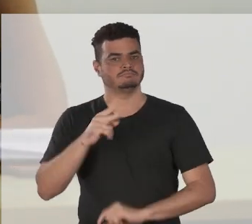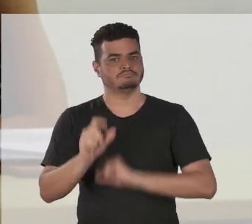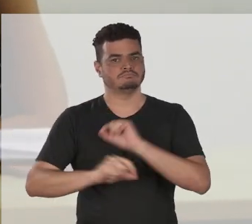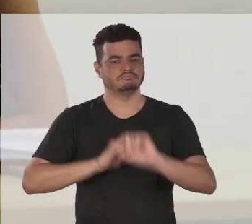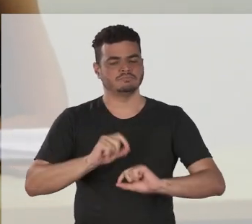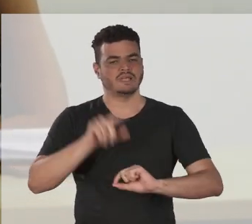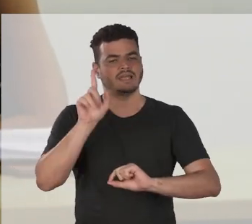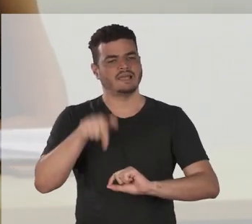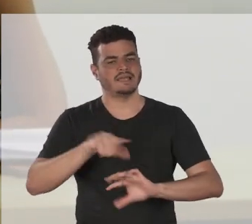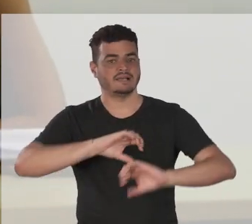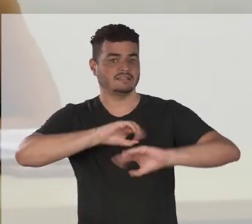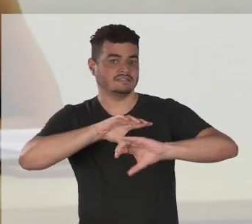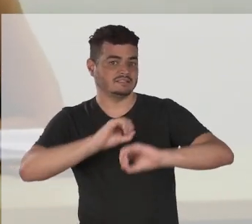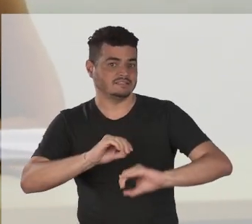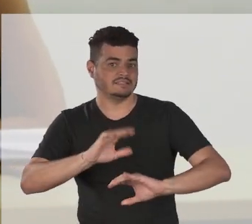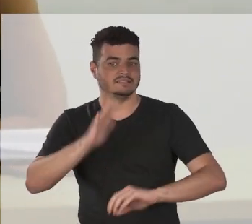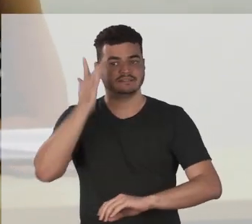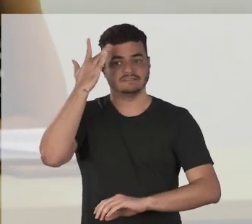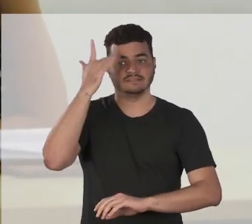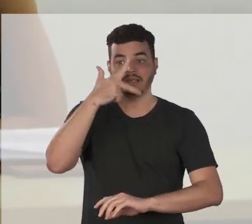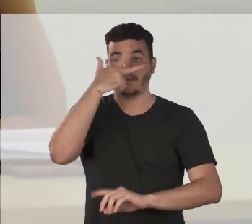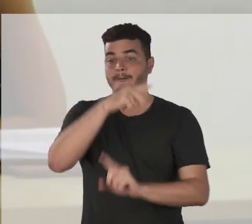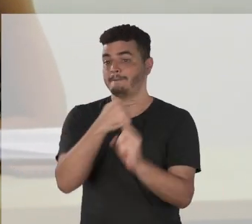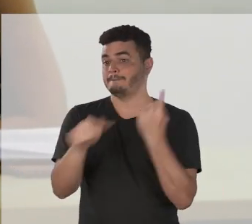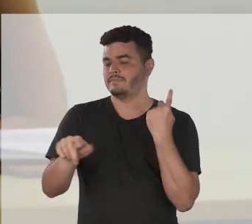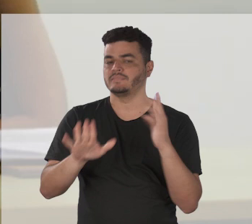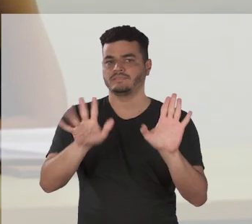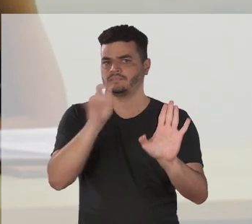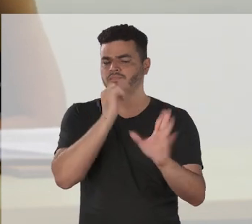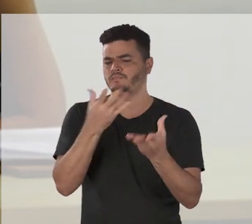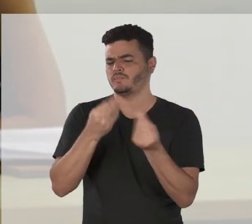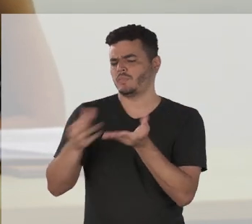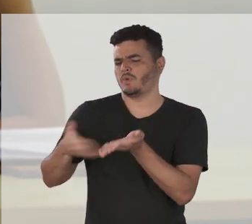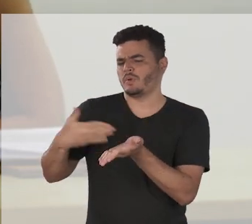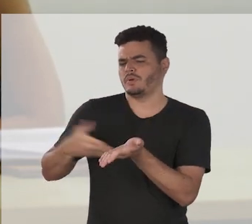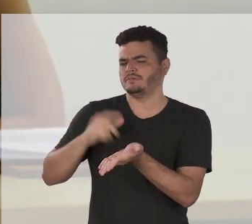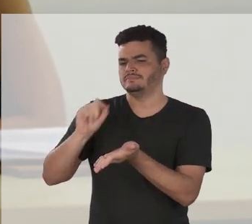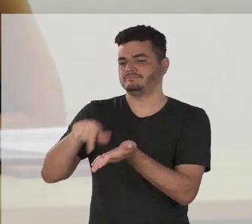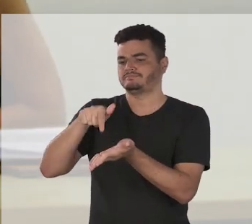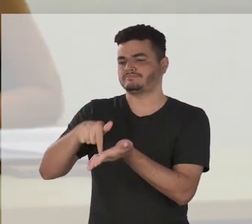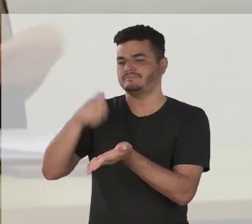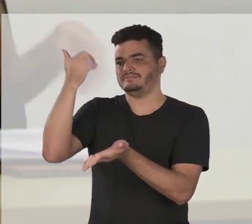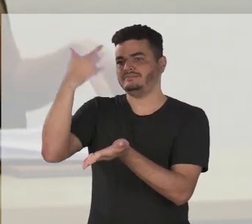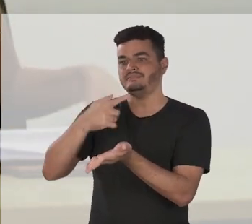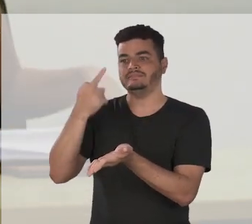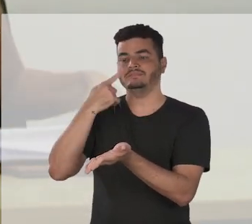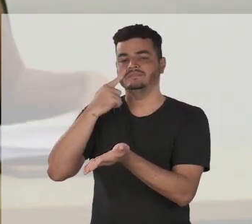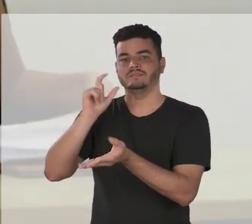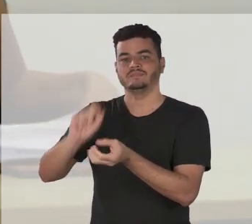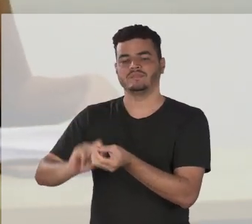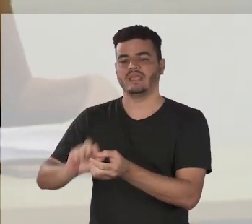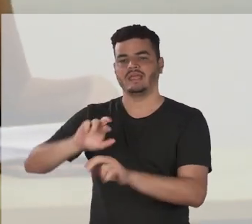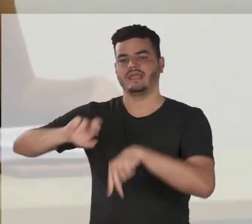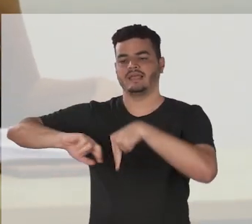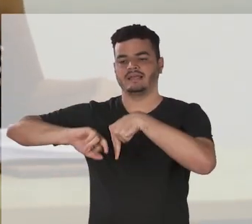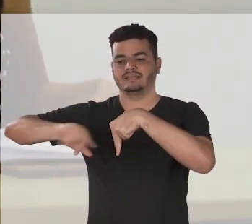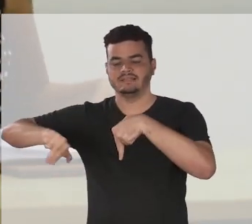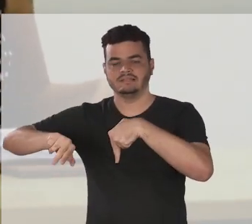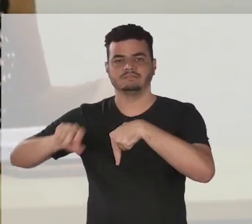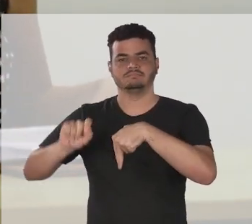ética ou de educação em valores, não permitia, né? Tem muitos livros, por exemplo, que falam sobre a dissidência,